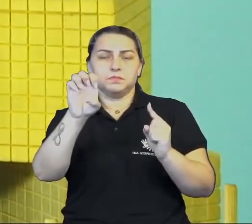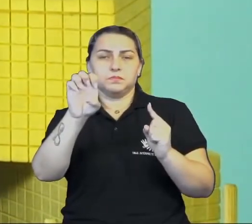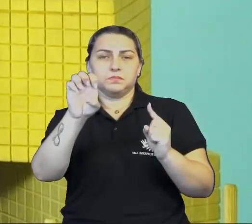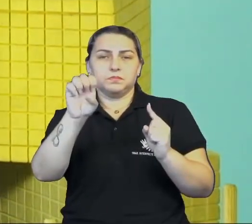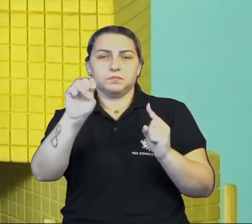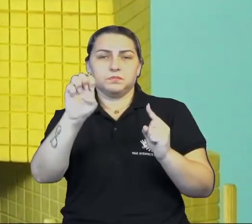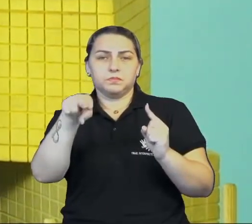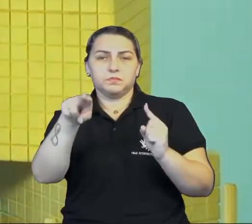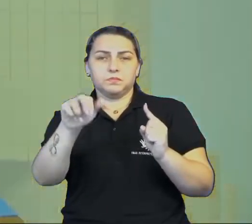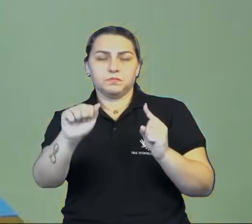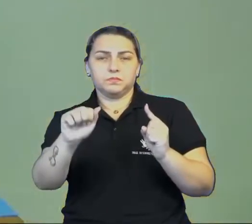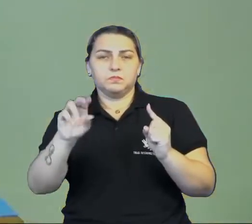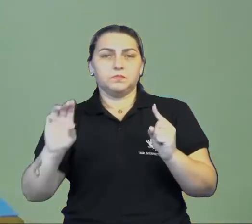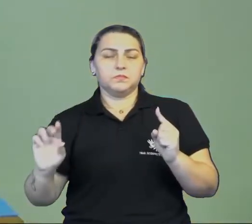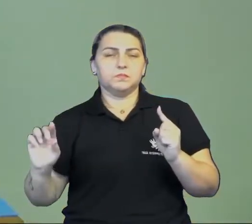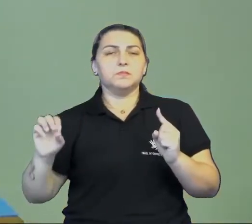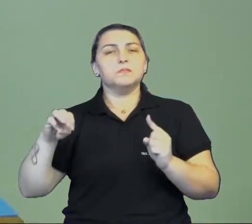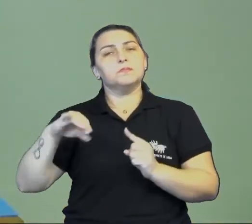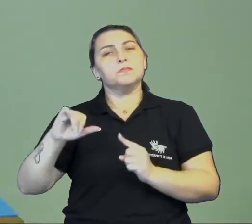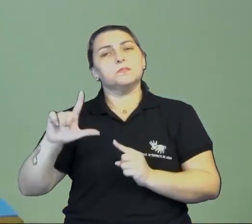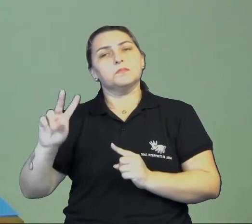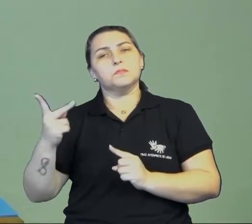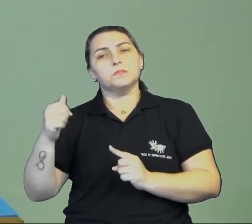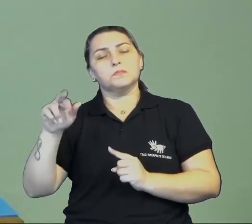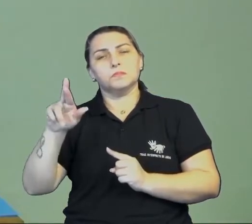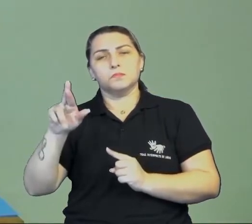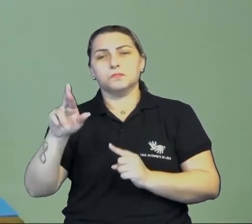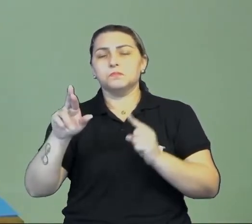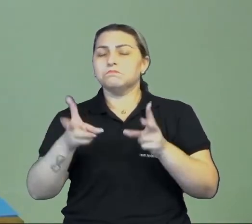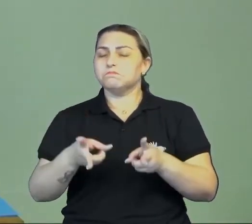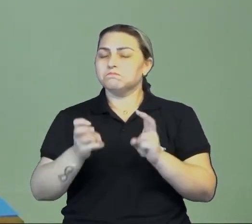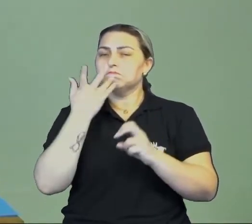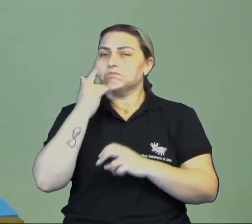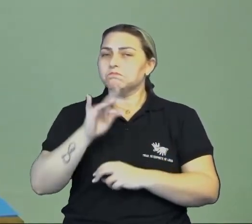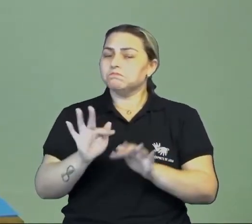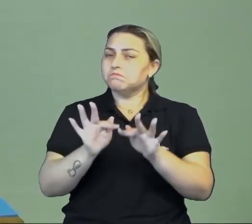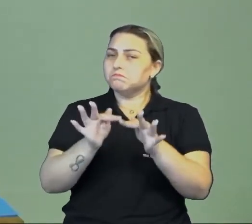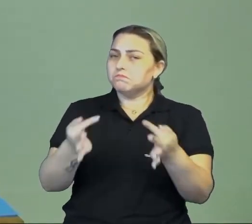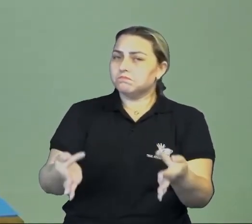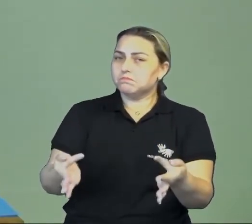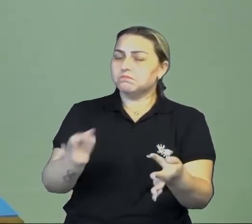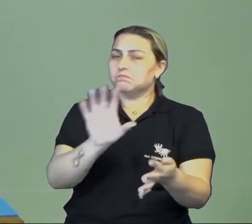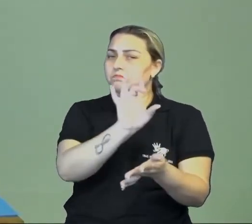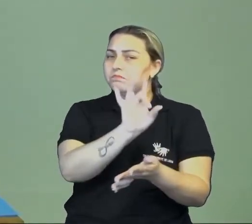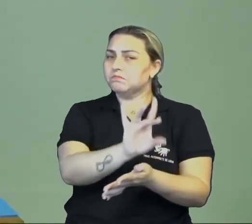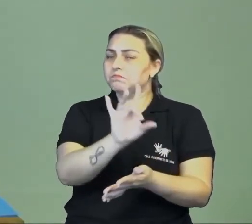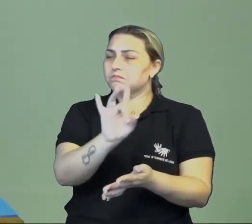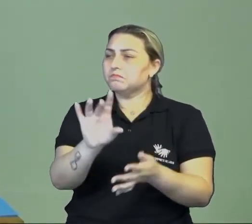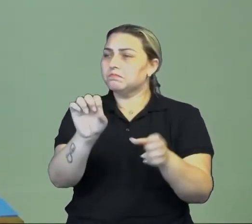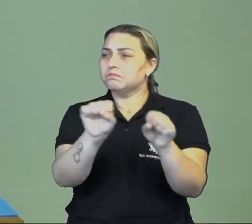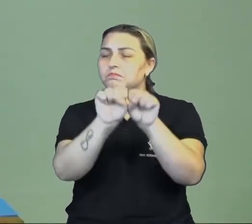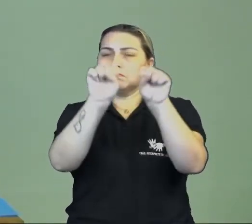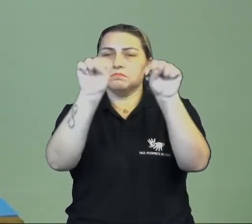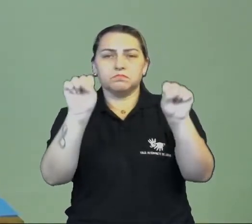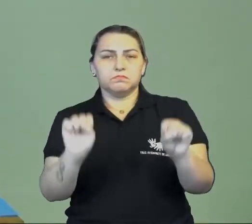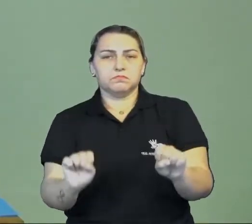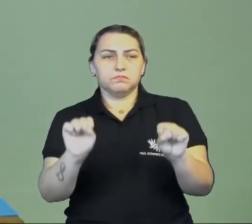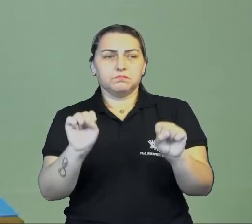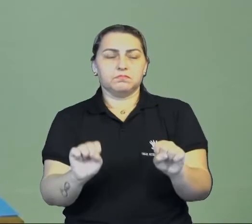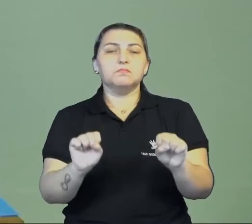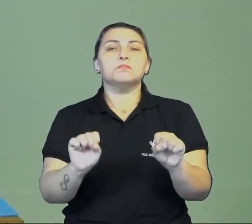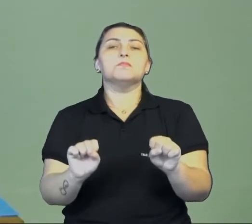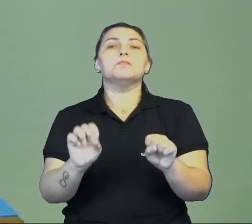porque eu estaria formando um novo grupo. Viu só, crianças, como é simples? O nosso sistema de numeração,